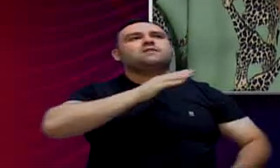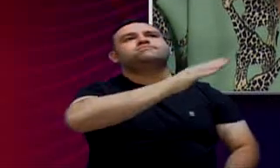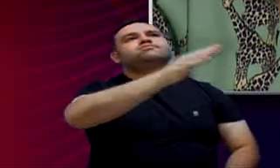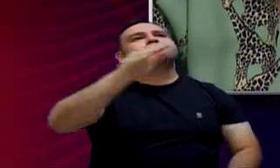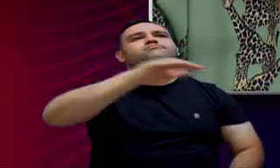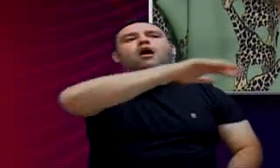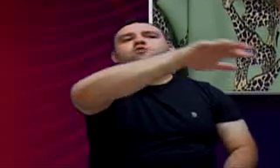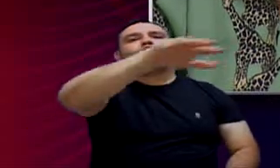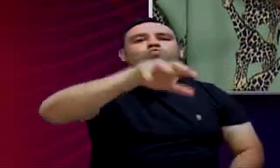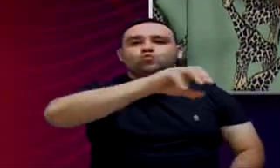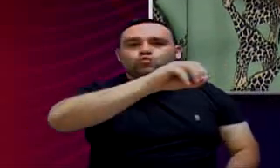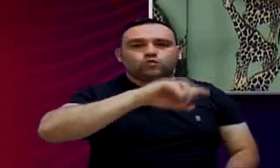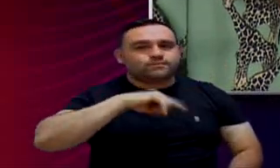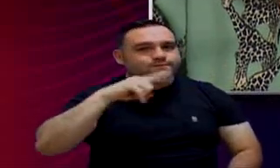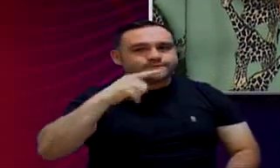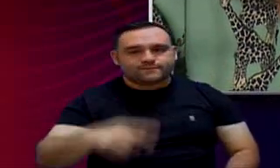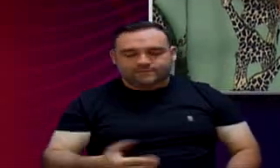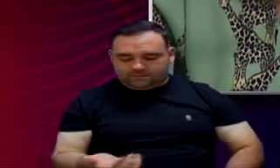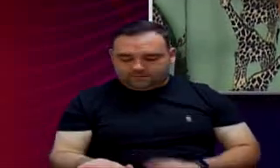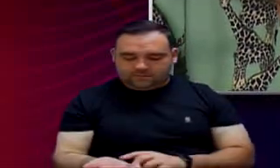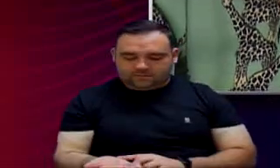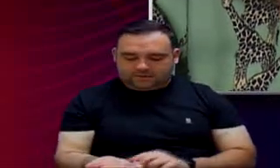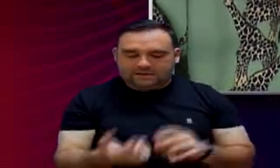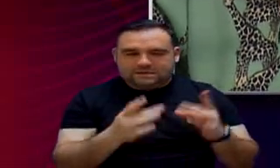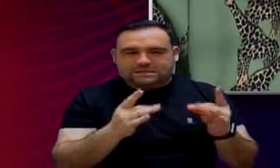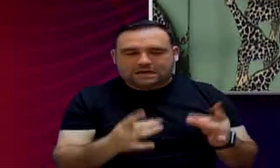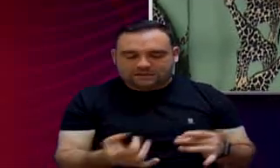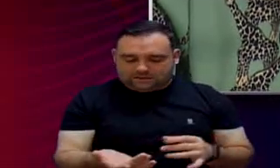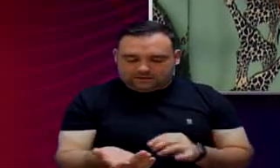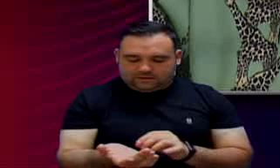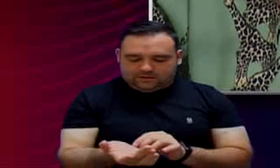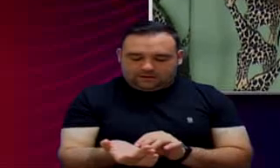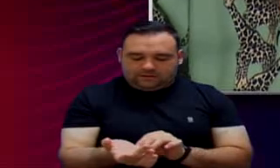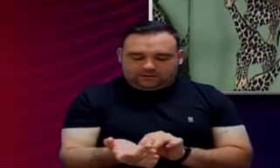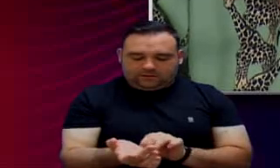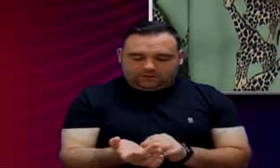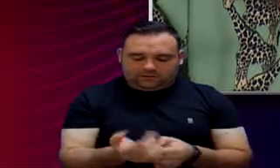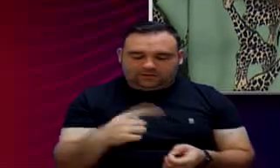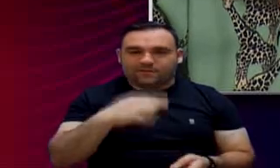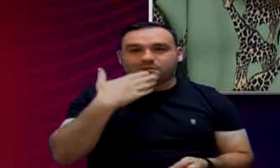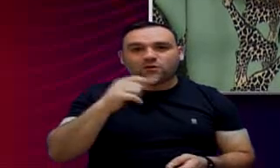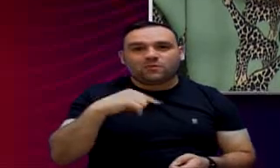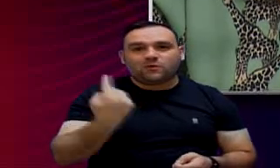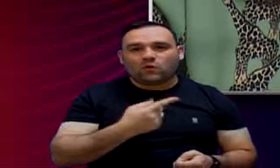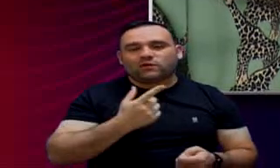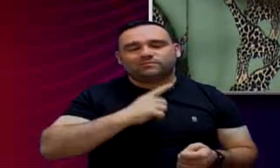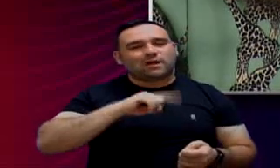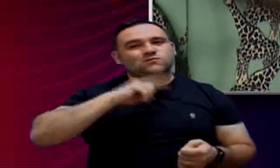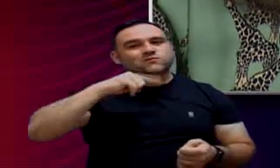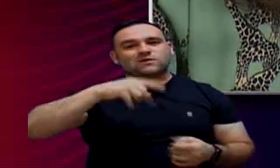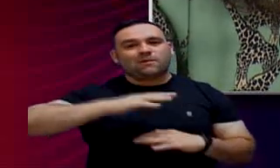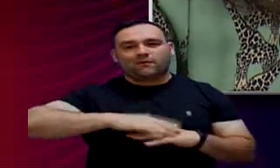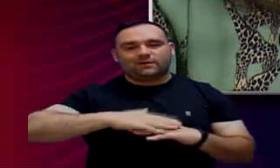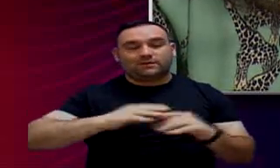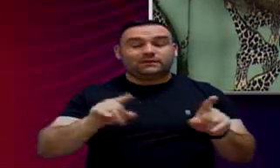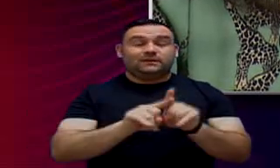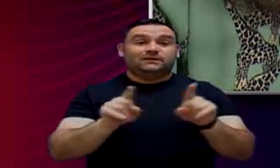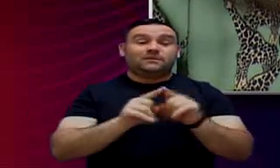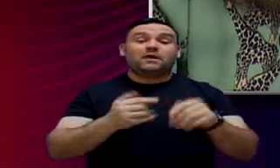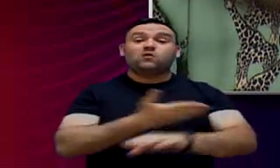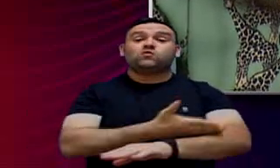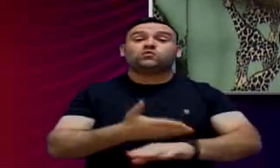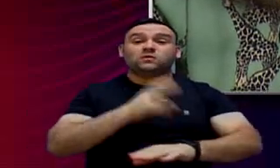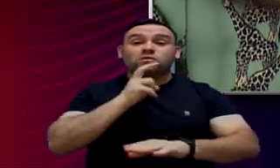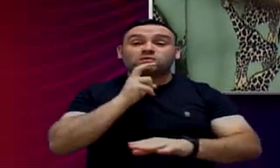de uma maneira fazer essa esse pente Fino que obviamente seria o melhor dos mundos para nós e é muito hábito do